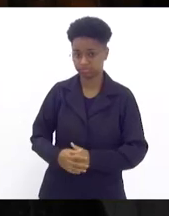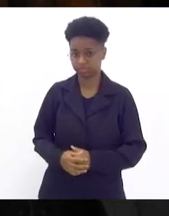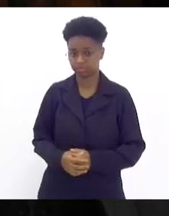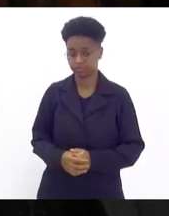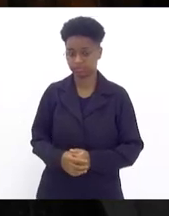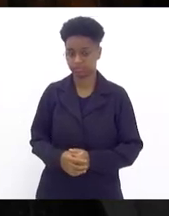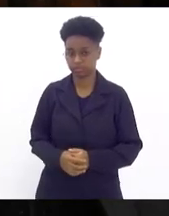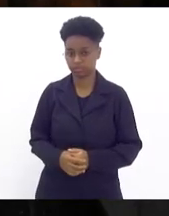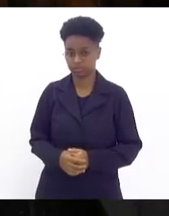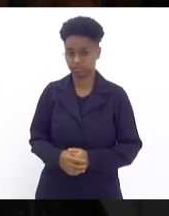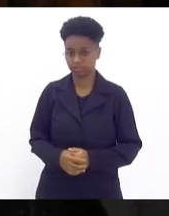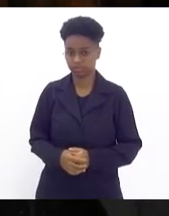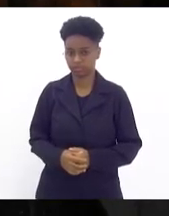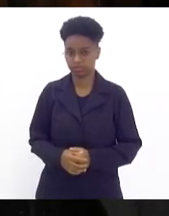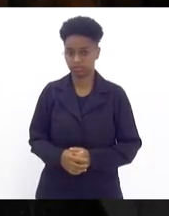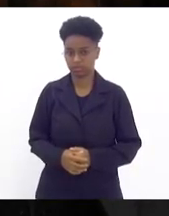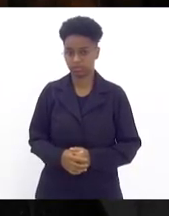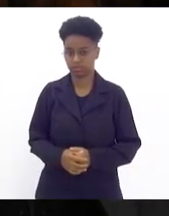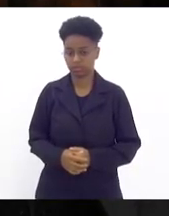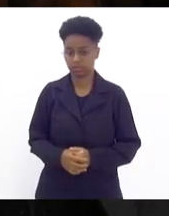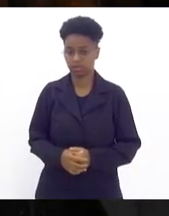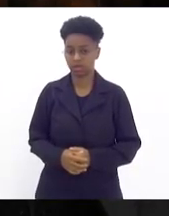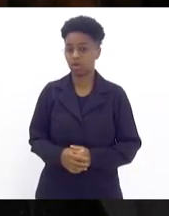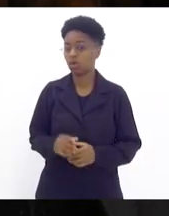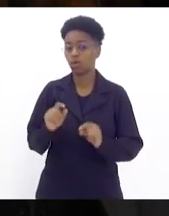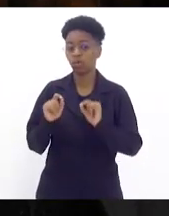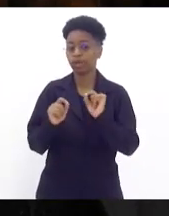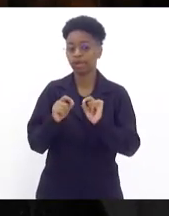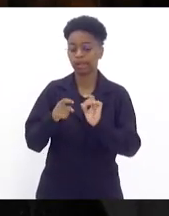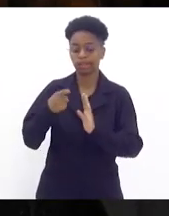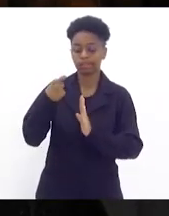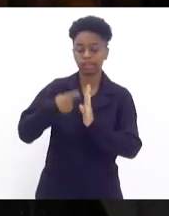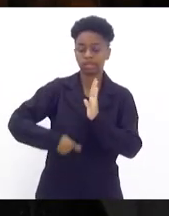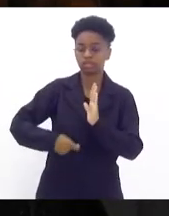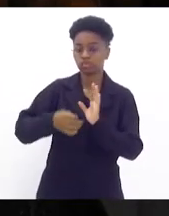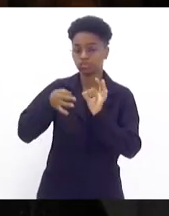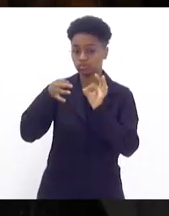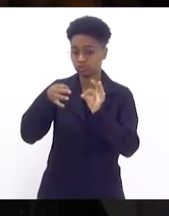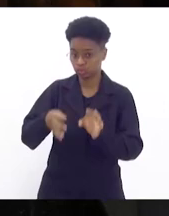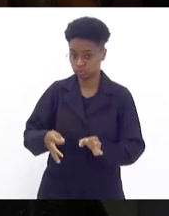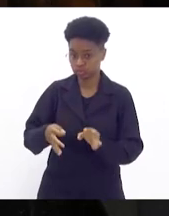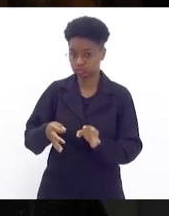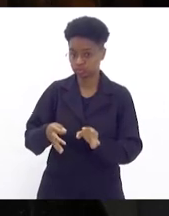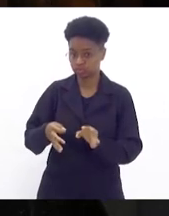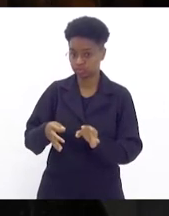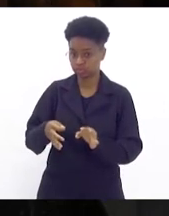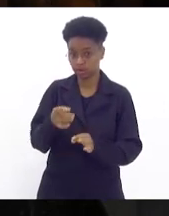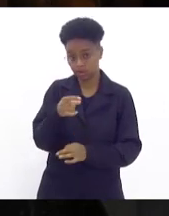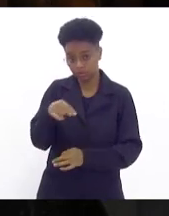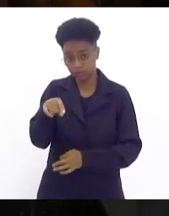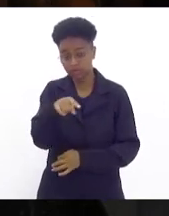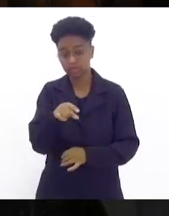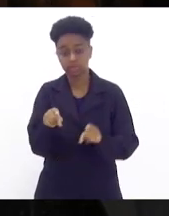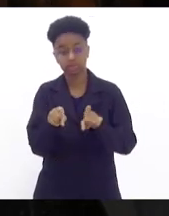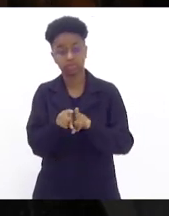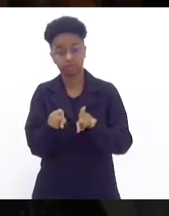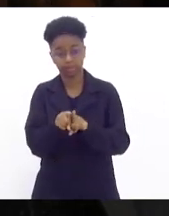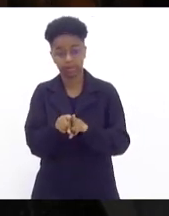o que que é o tributo justo para você fazer também